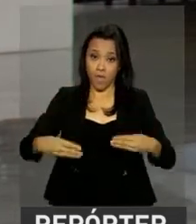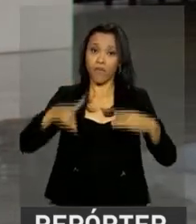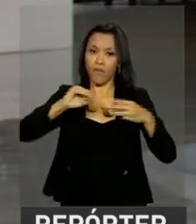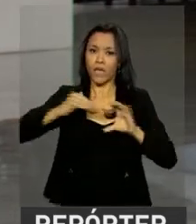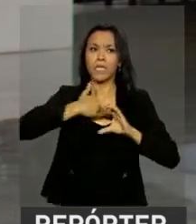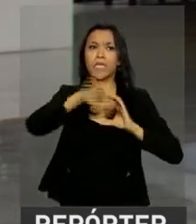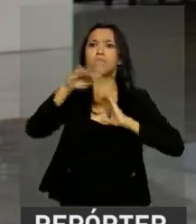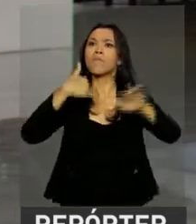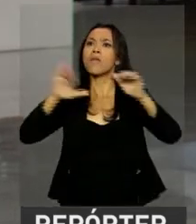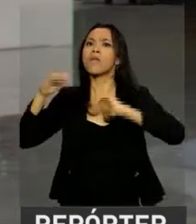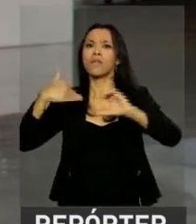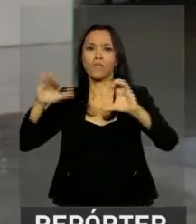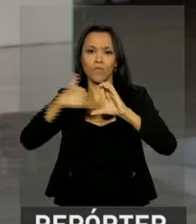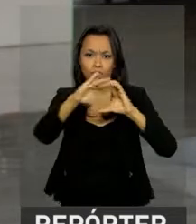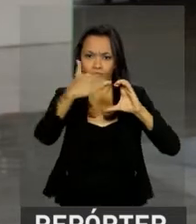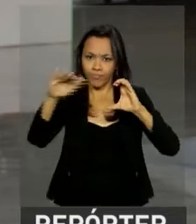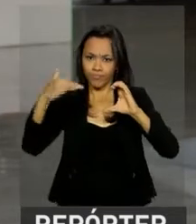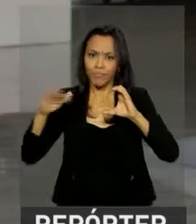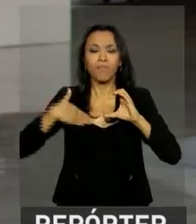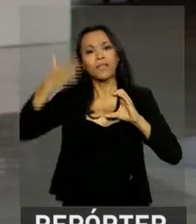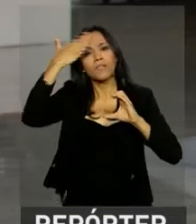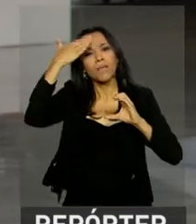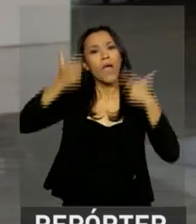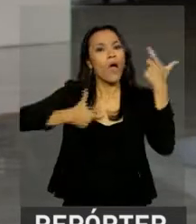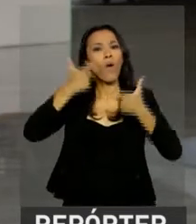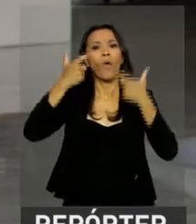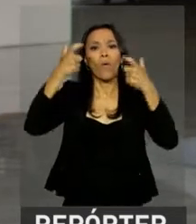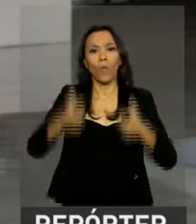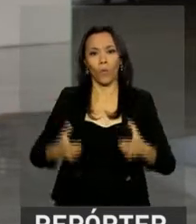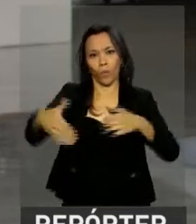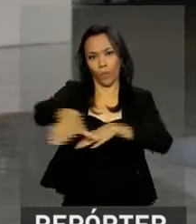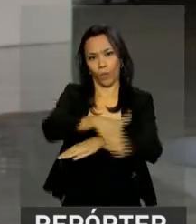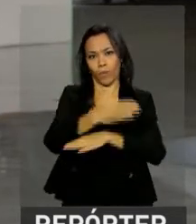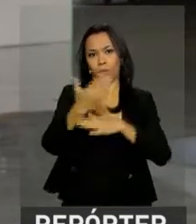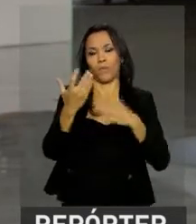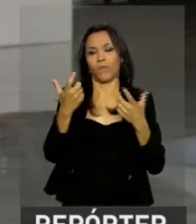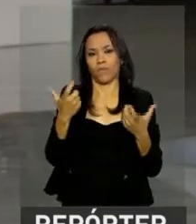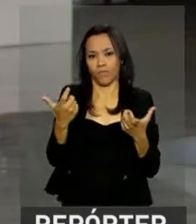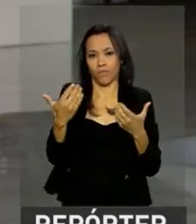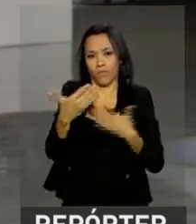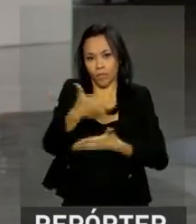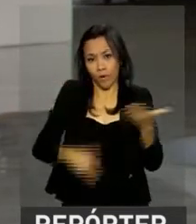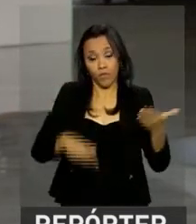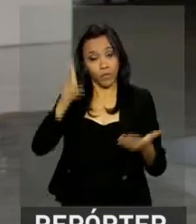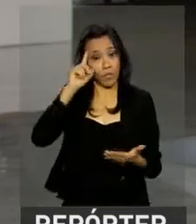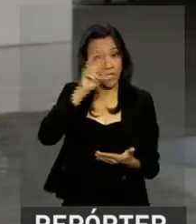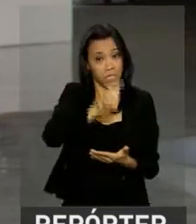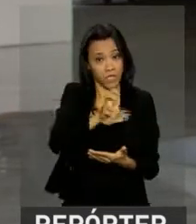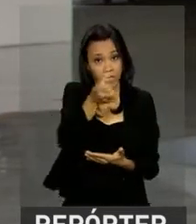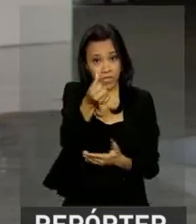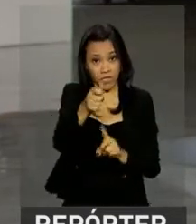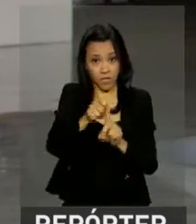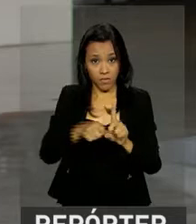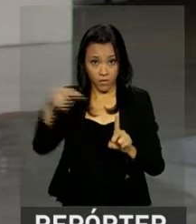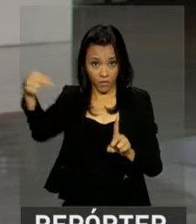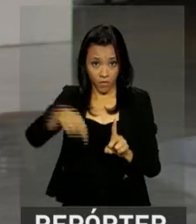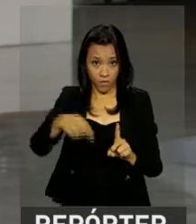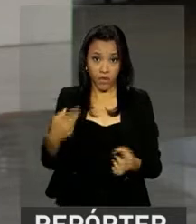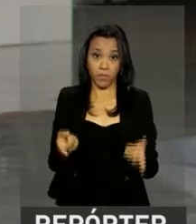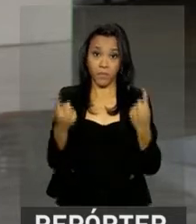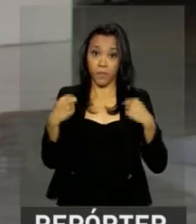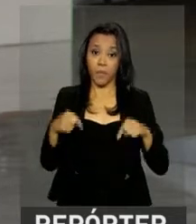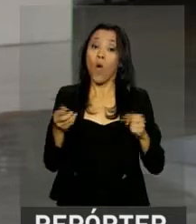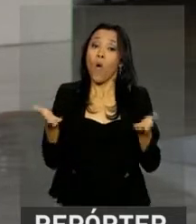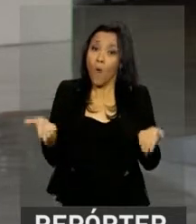informações as provas do enem vão acontecer este ano nos dias 5 e 6 de novembro e leandro hoje